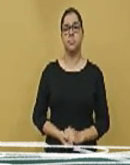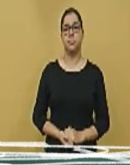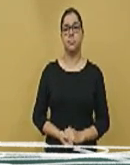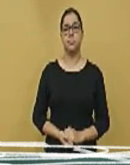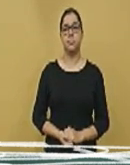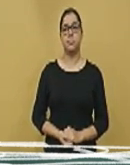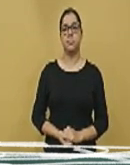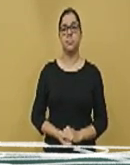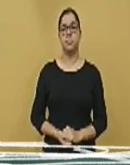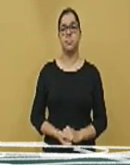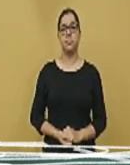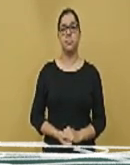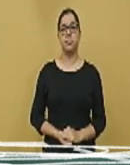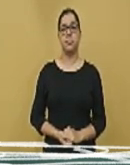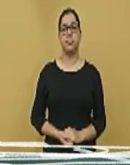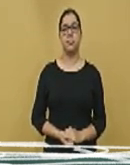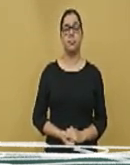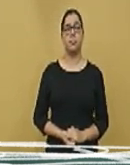Dois minutos, professor.